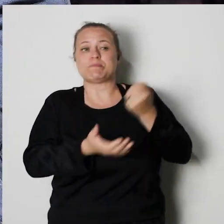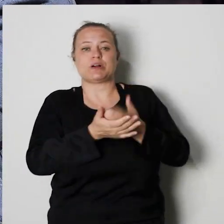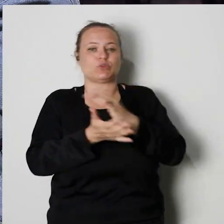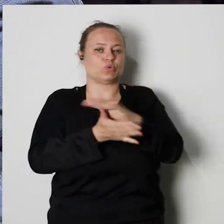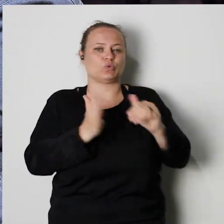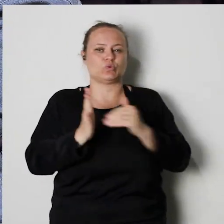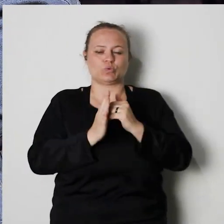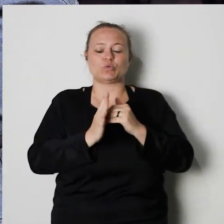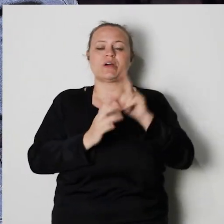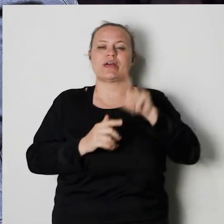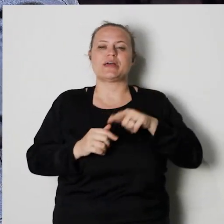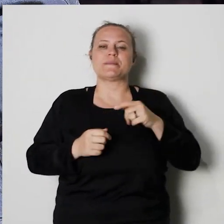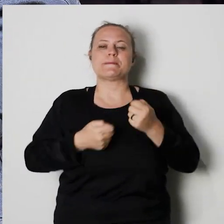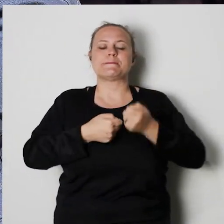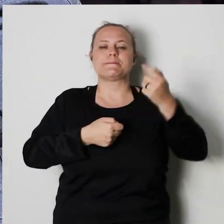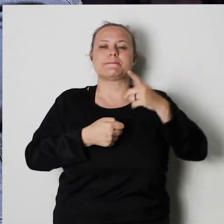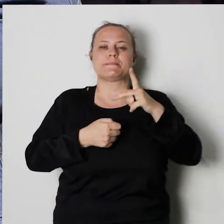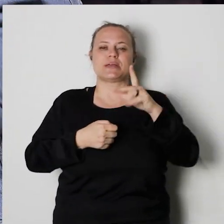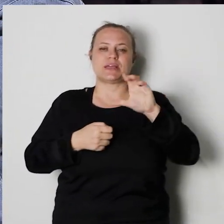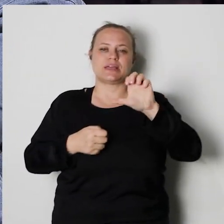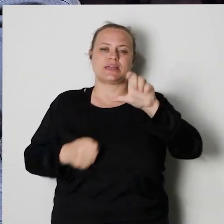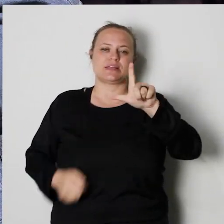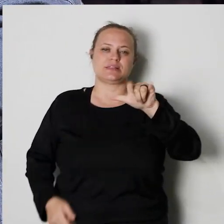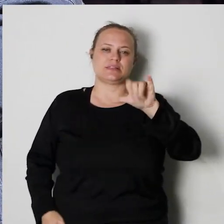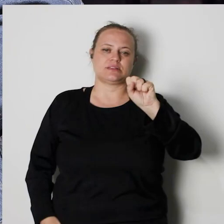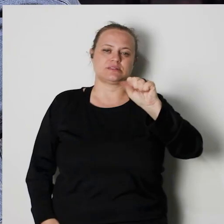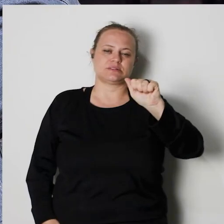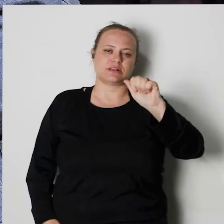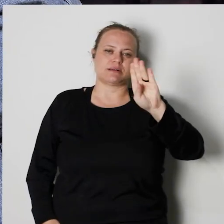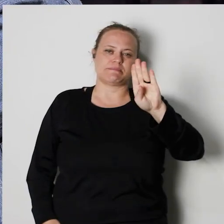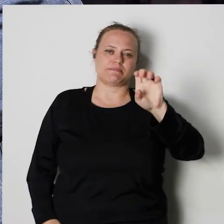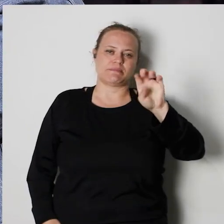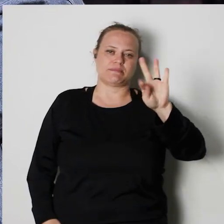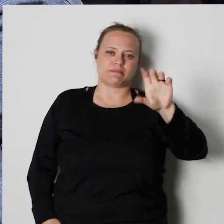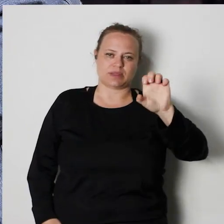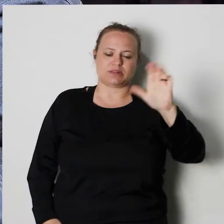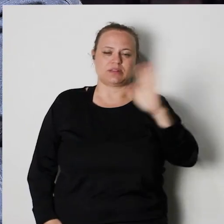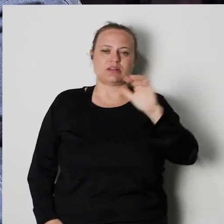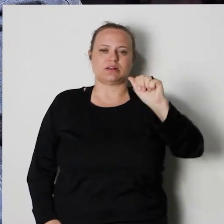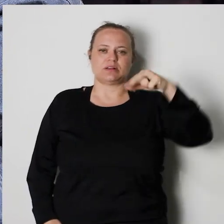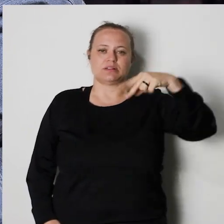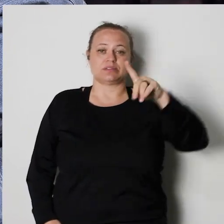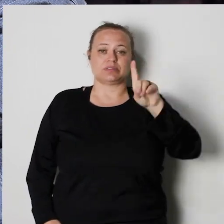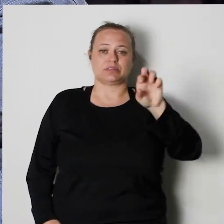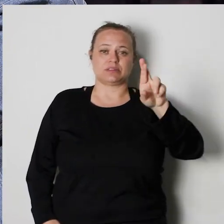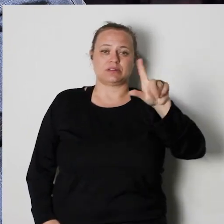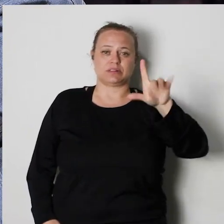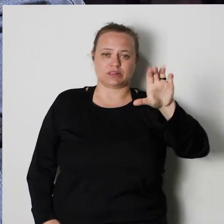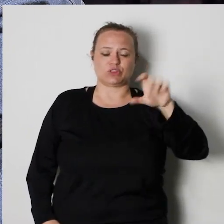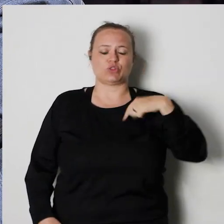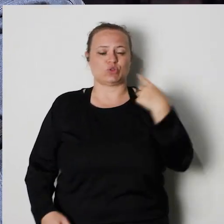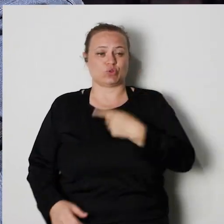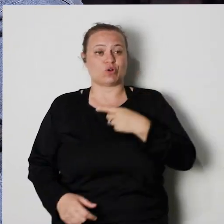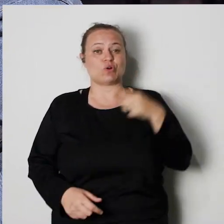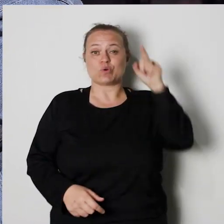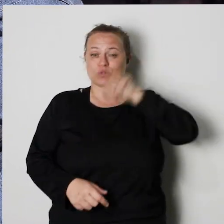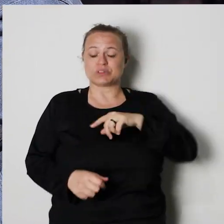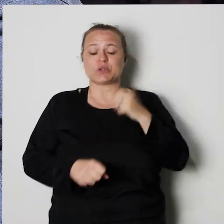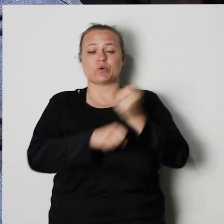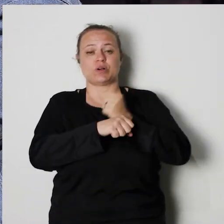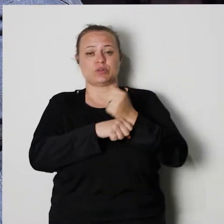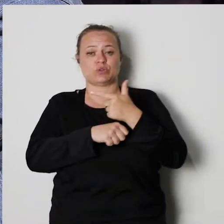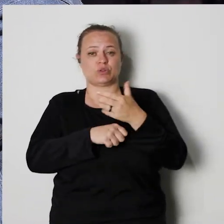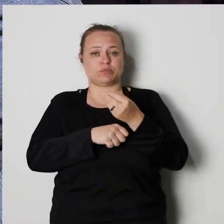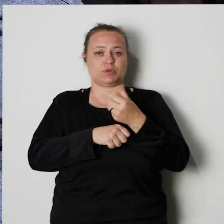público totalmente, né, o recurso não cobre tudo, mas boa parte, que é o prêmio Elizabeth Anderle, é um